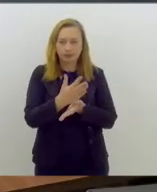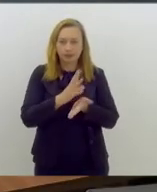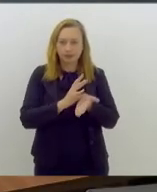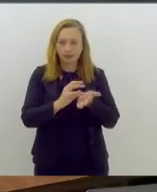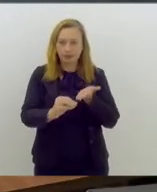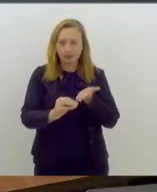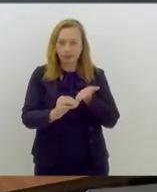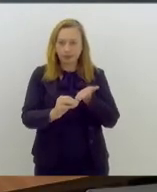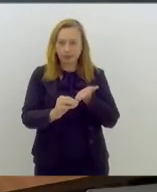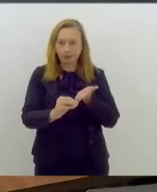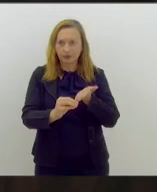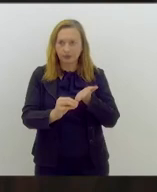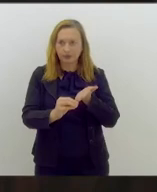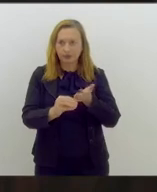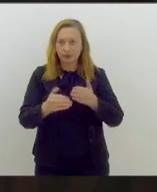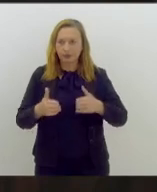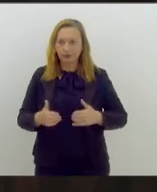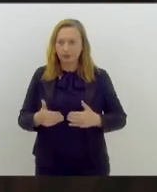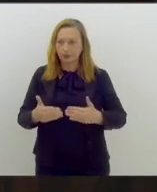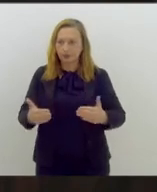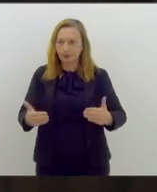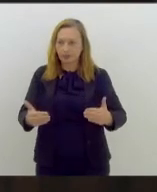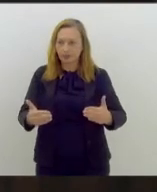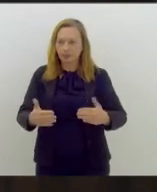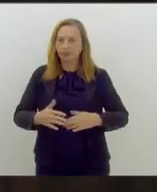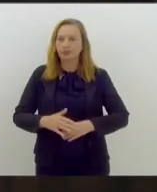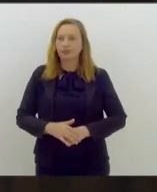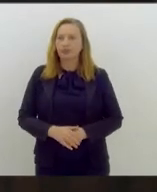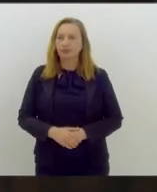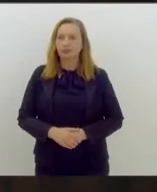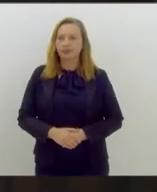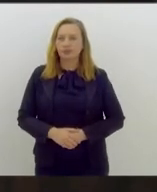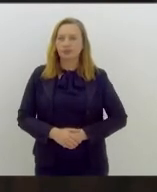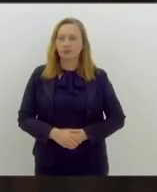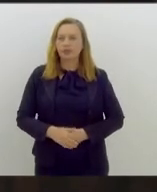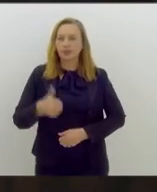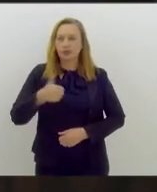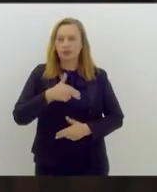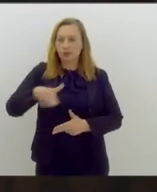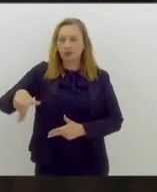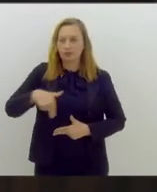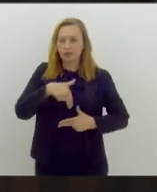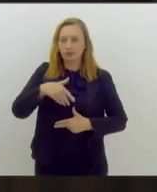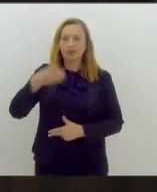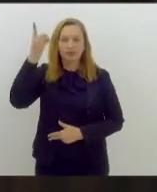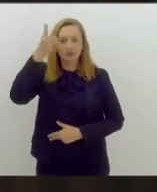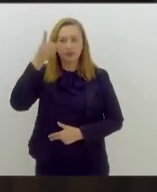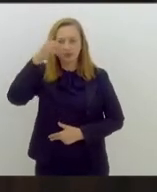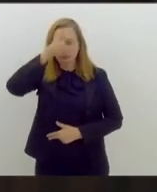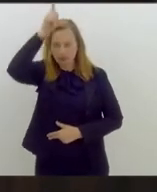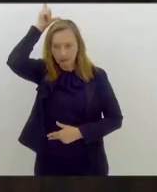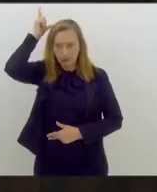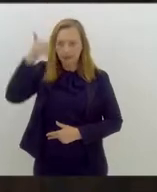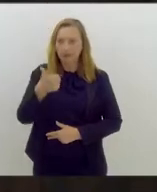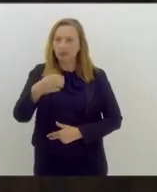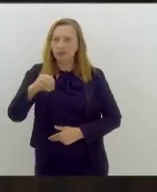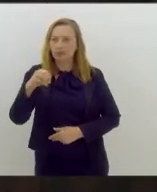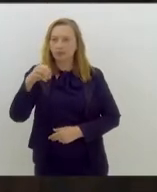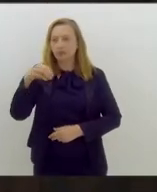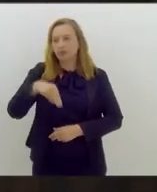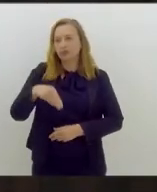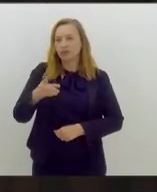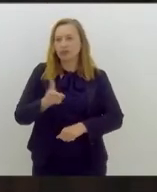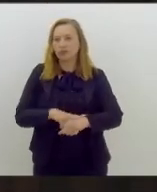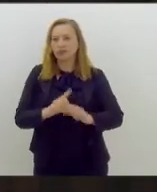aprovada a ata passa seu expediente Inicial primeiro Deputado Luiz Paulo vossa excelência